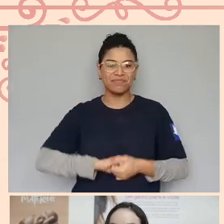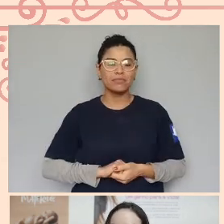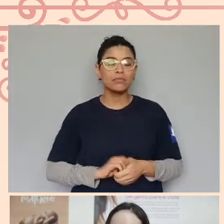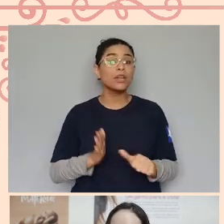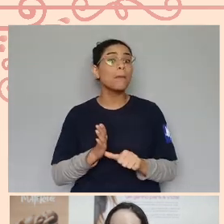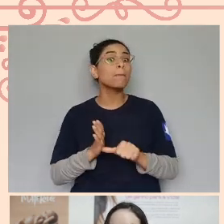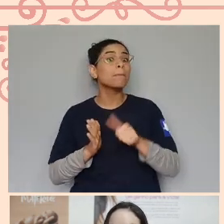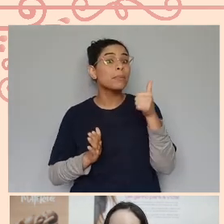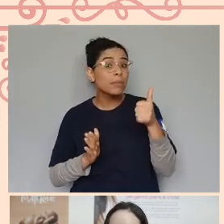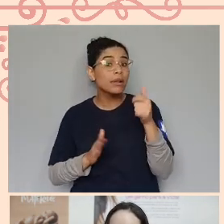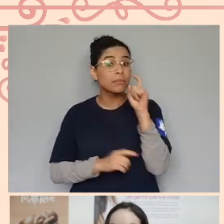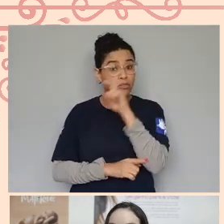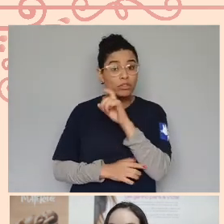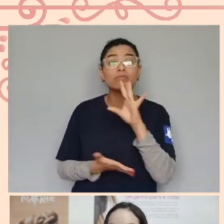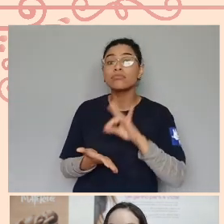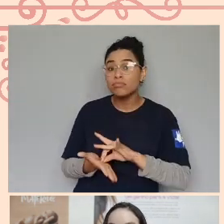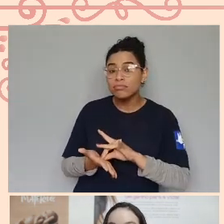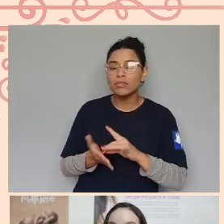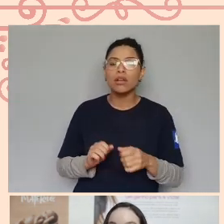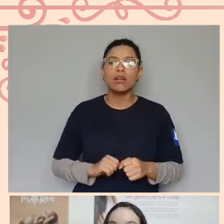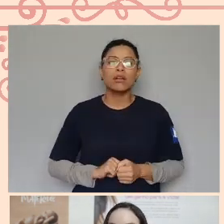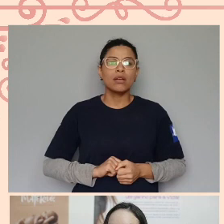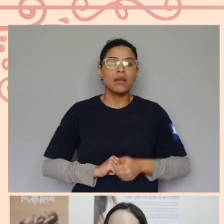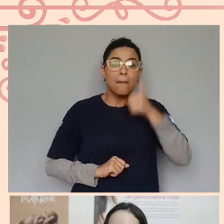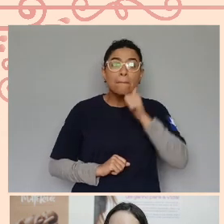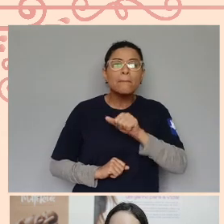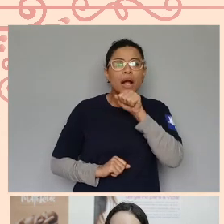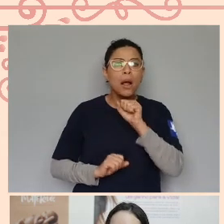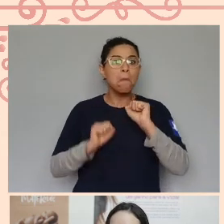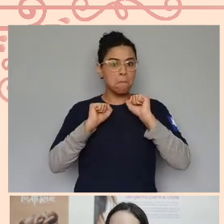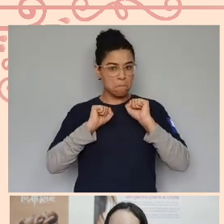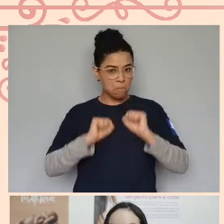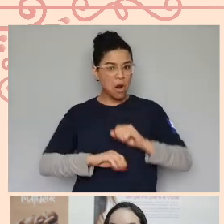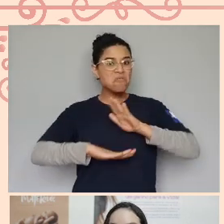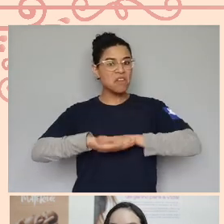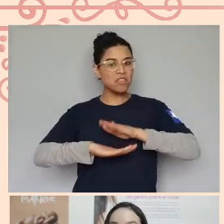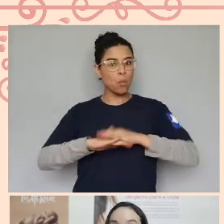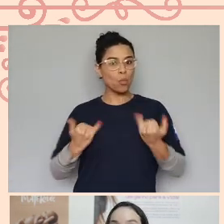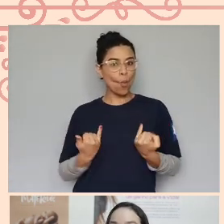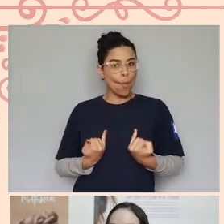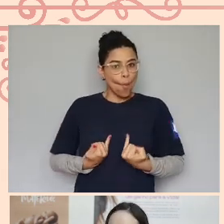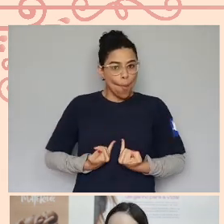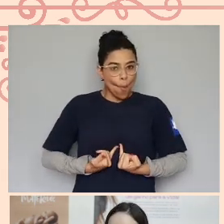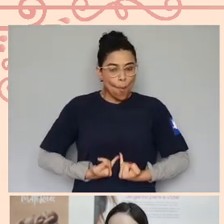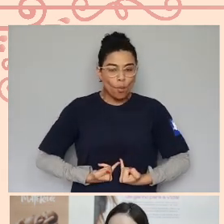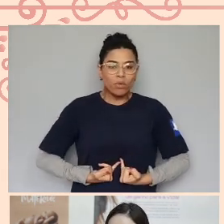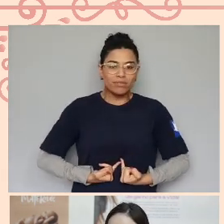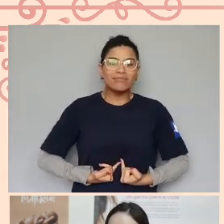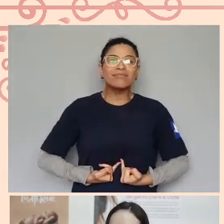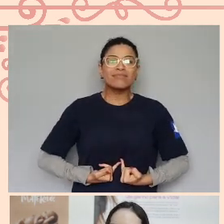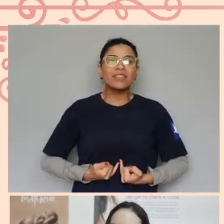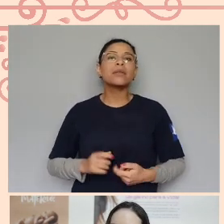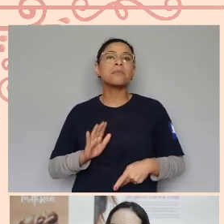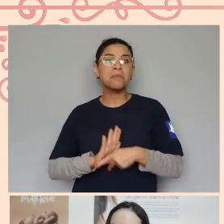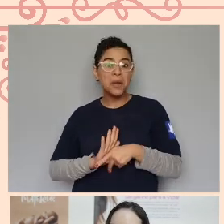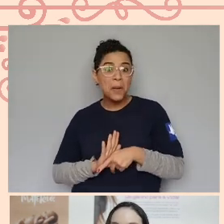Então, o primeiro fato fake: nutrizes podem fazer dietas para perda de peso gestacional?